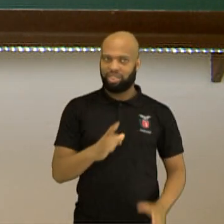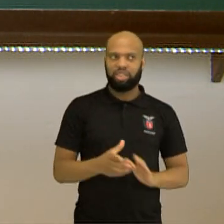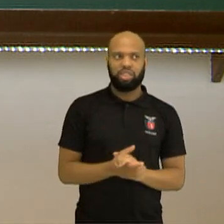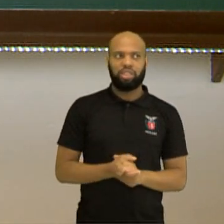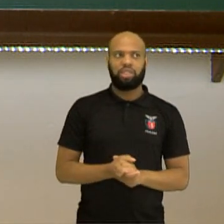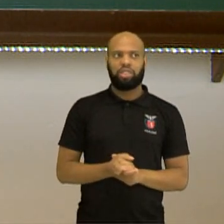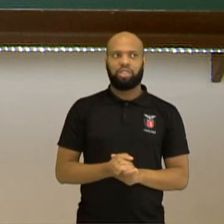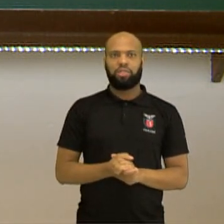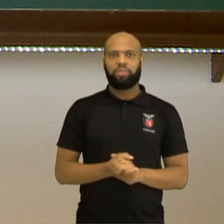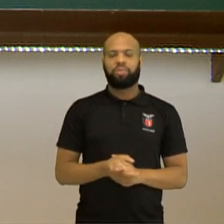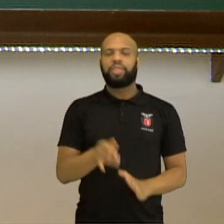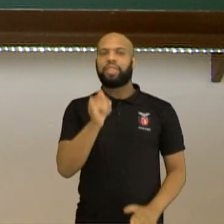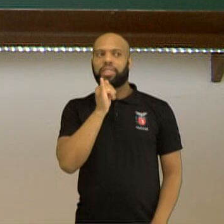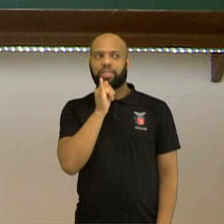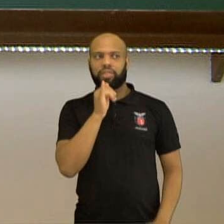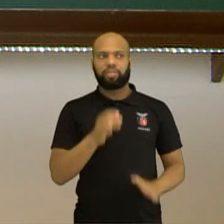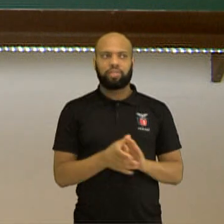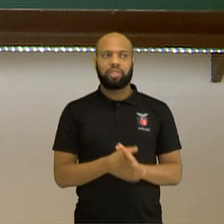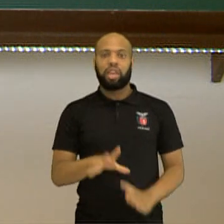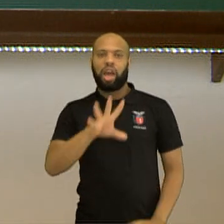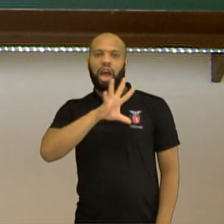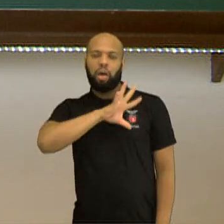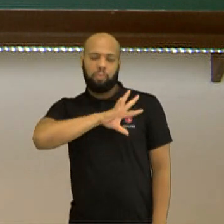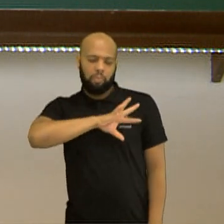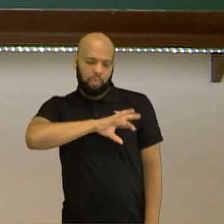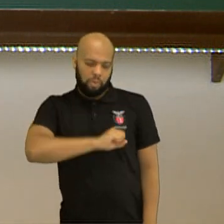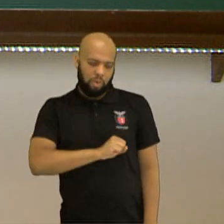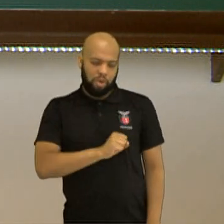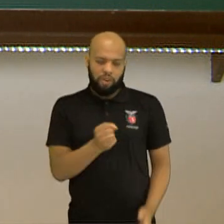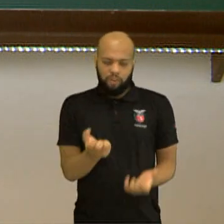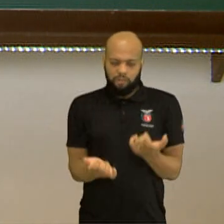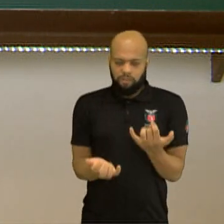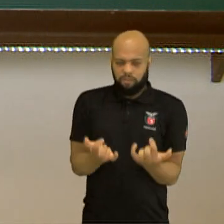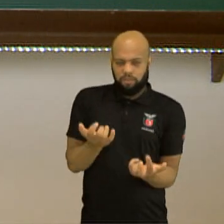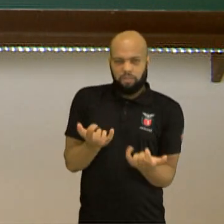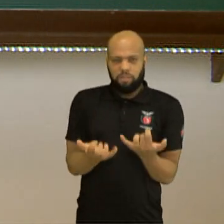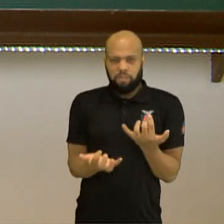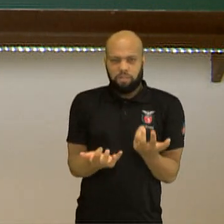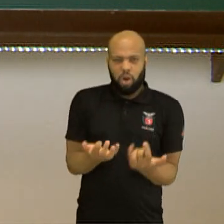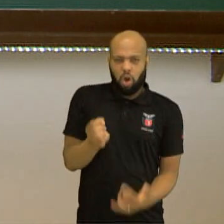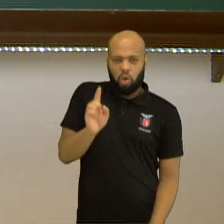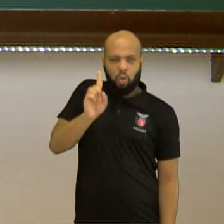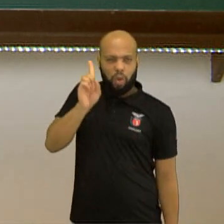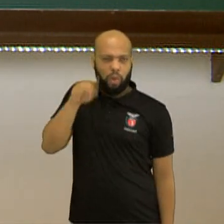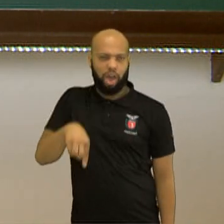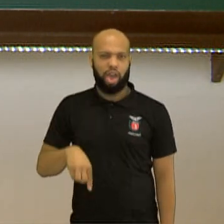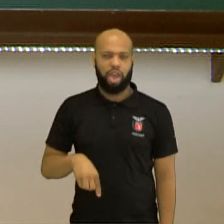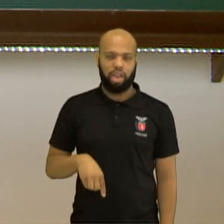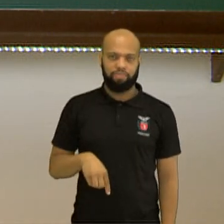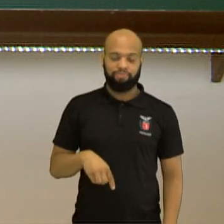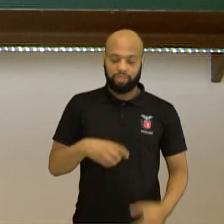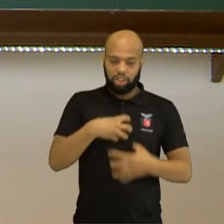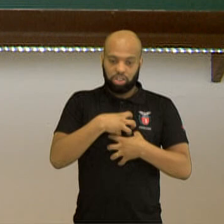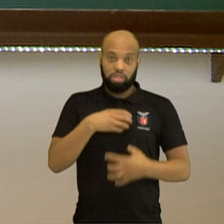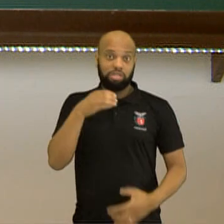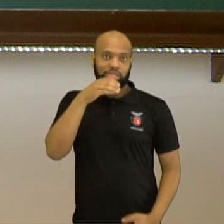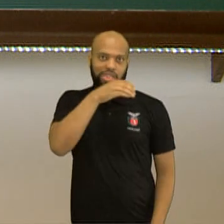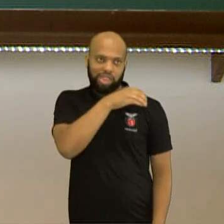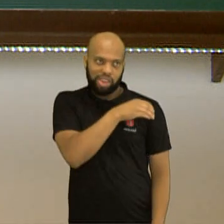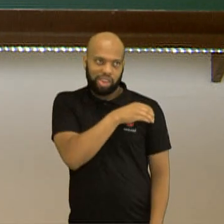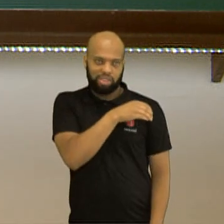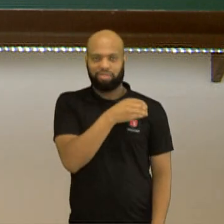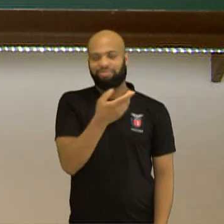Então, amor é fogo que arde, ó. É fogo que arde, ó. O sentido, né? O calor, o amor,